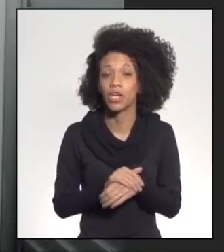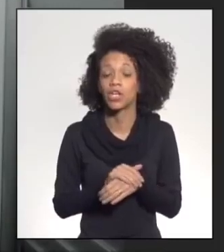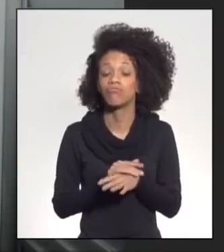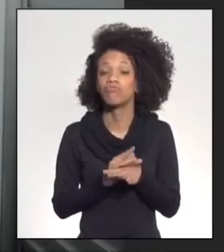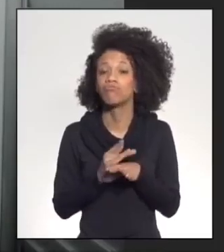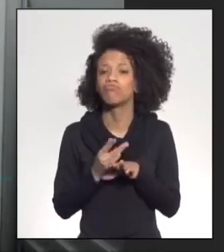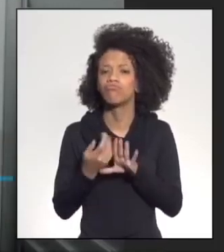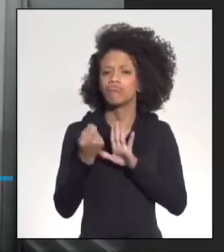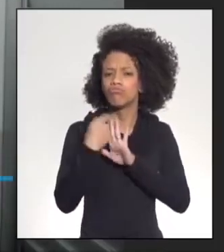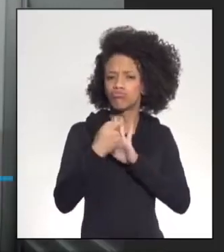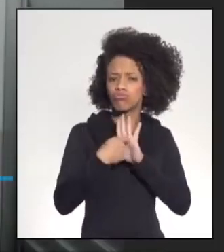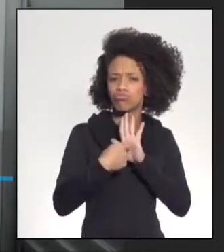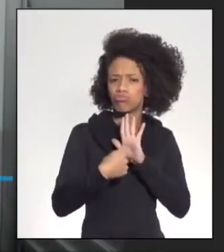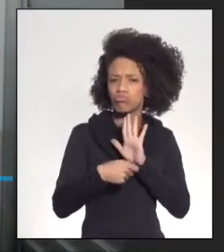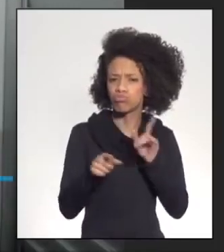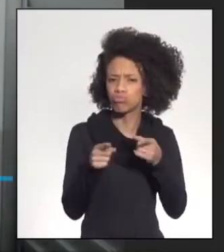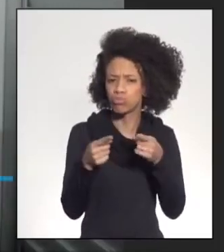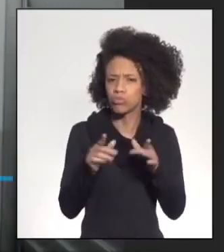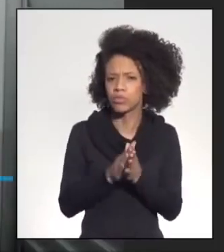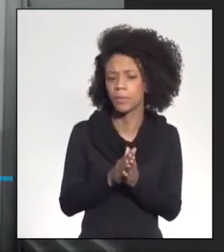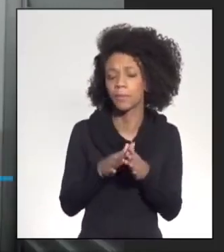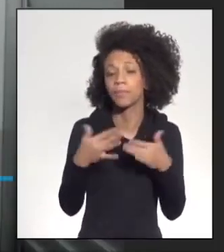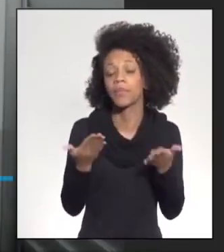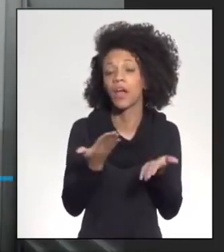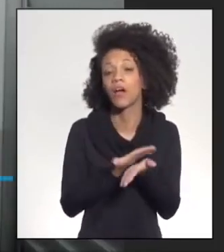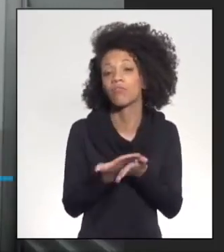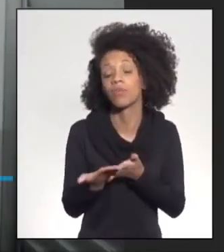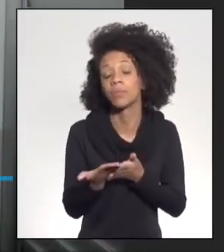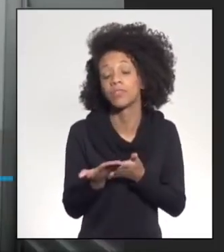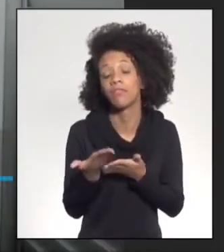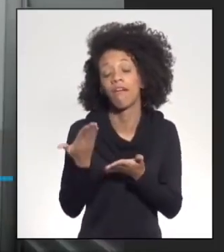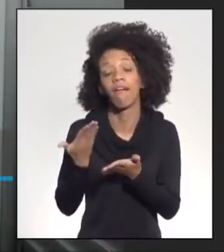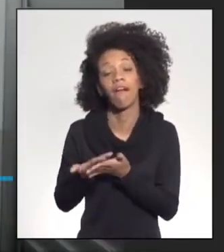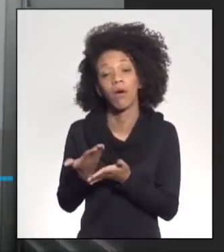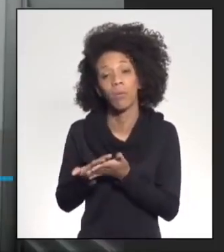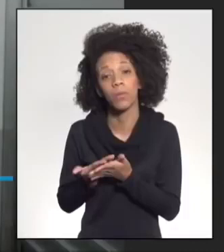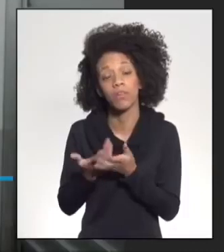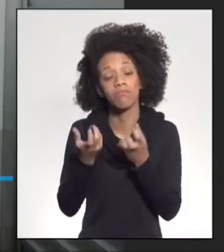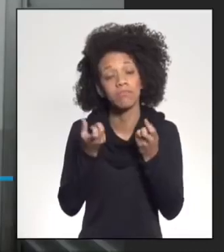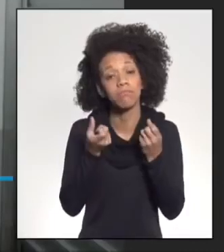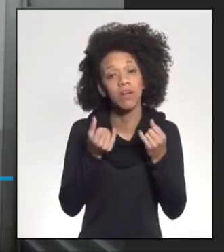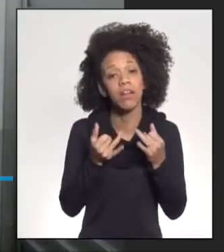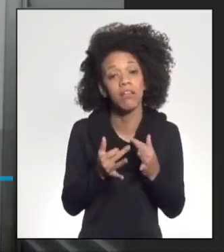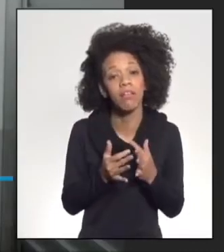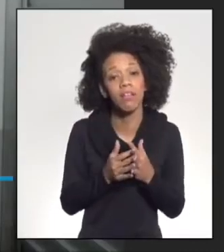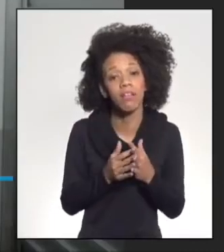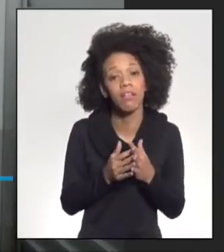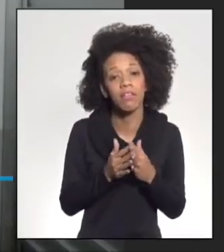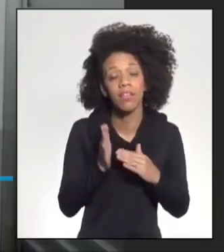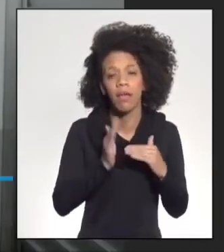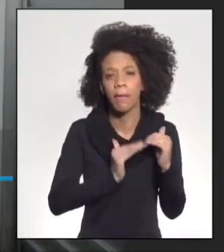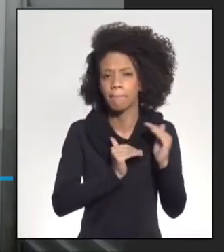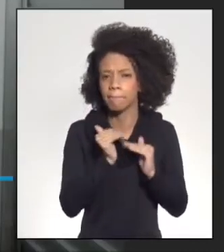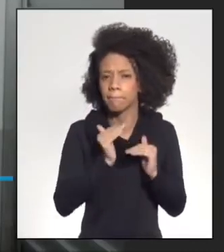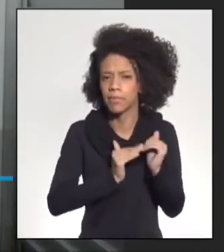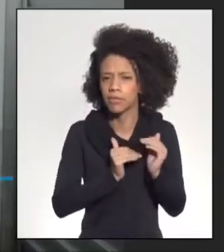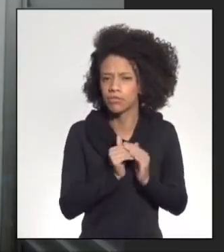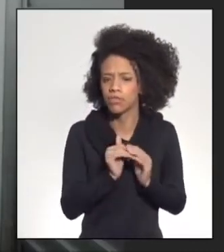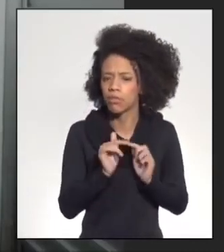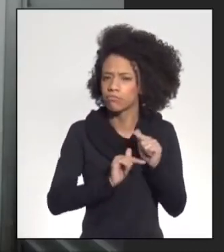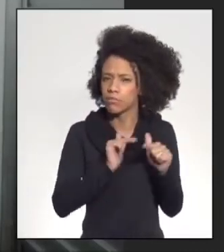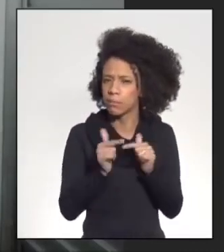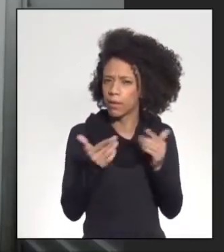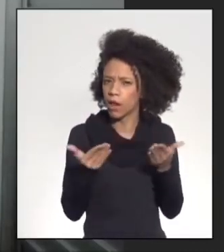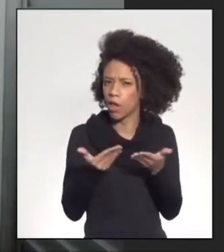de registro musical. Eu vou começar a nossa aula, pessoal, falando sobre a habilidade que nós vamos trabalhar